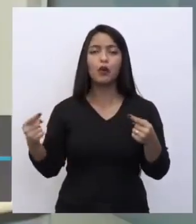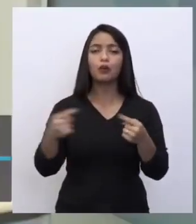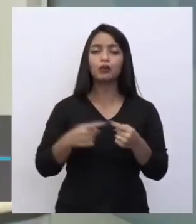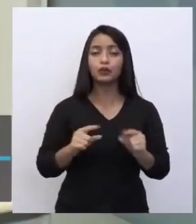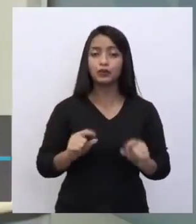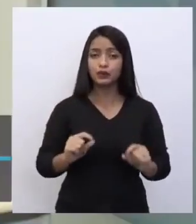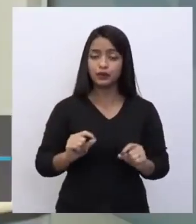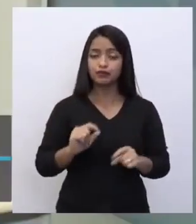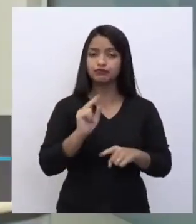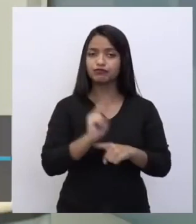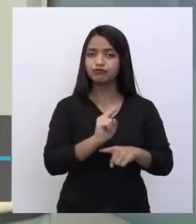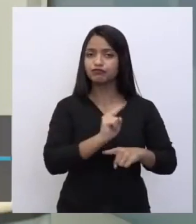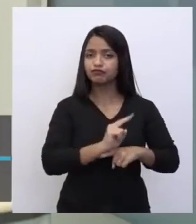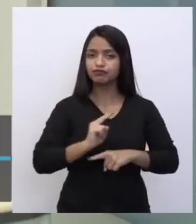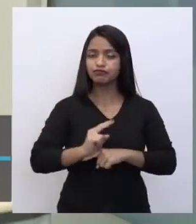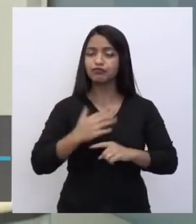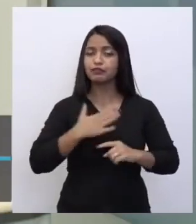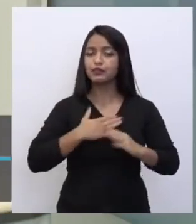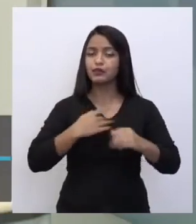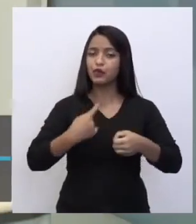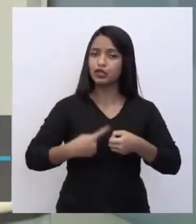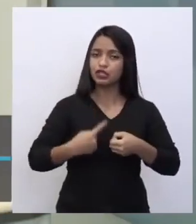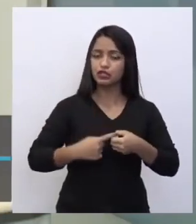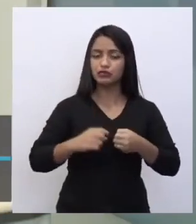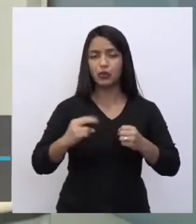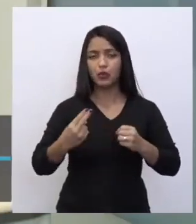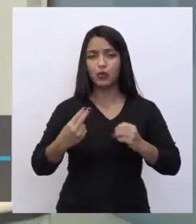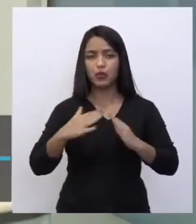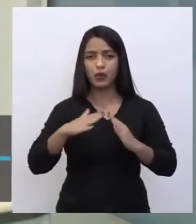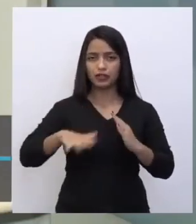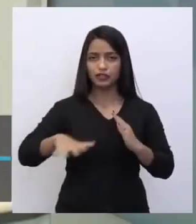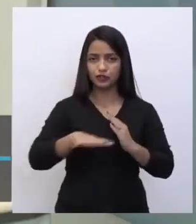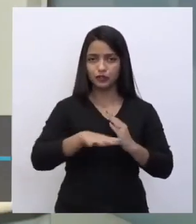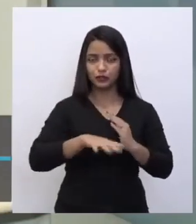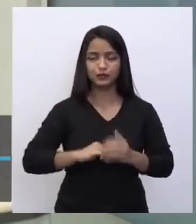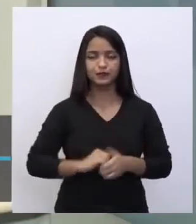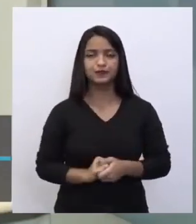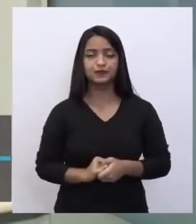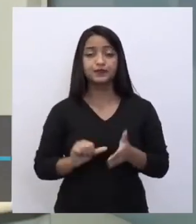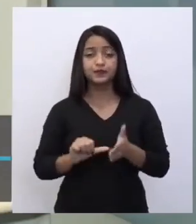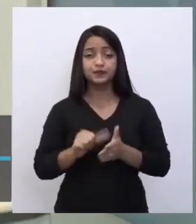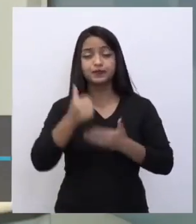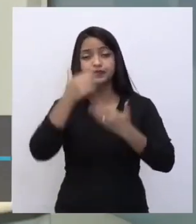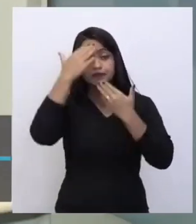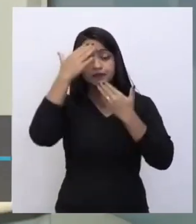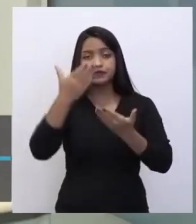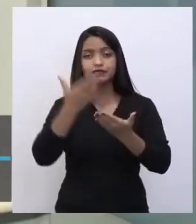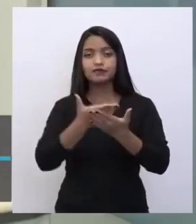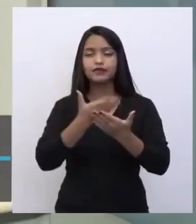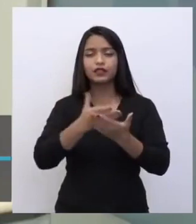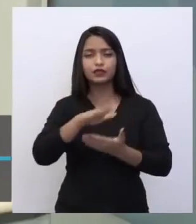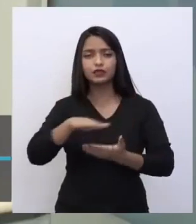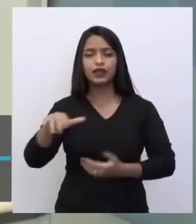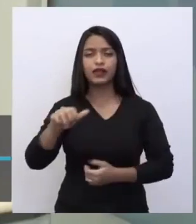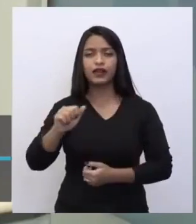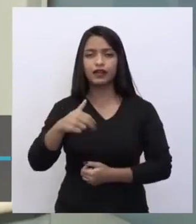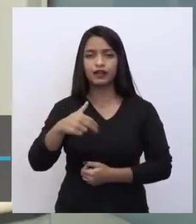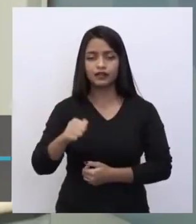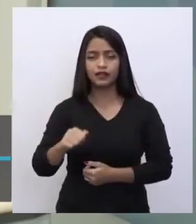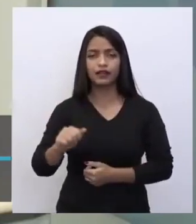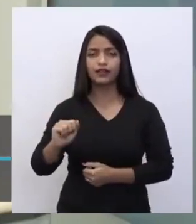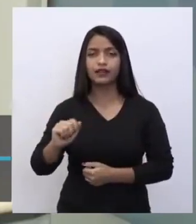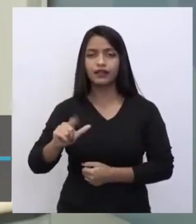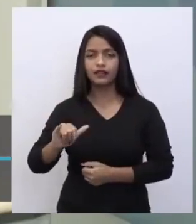a preservação no seu município e da sua região. Então, para começar, gostaria de agradecer aos estudantes Analice e Nicolas, lá da